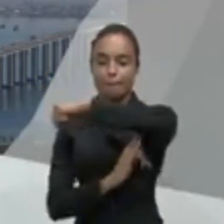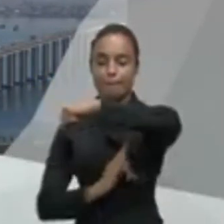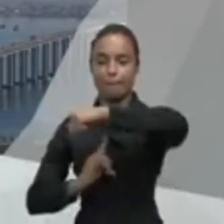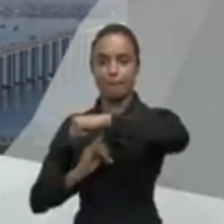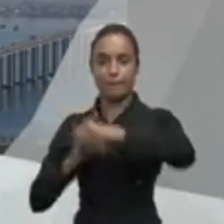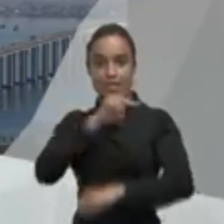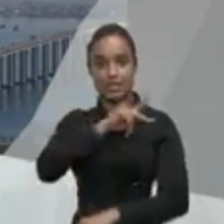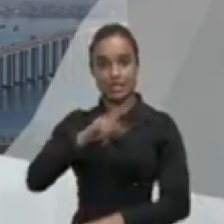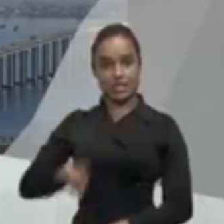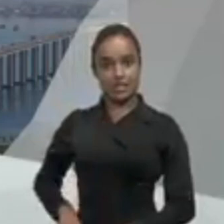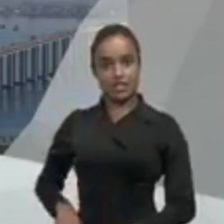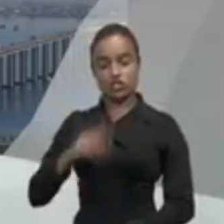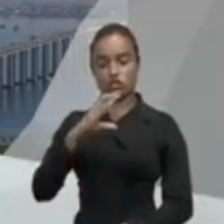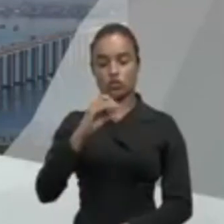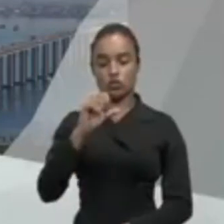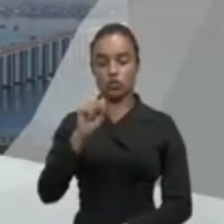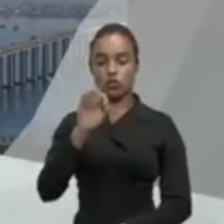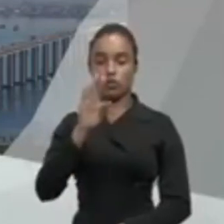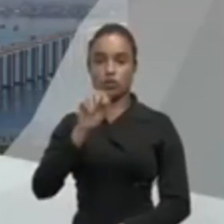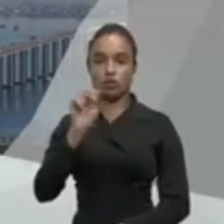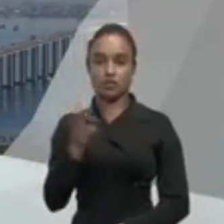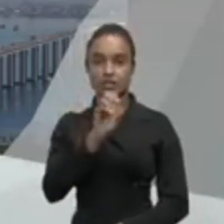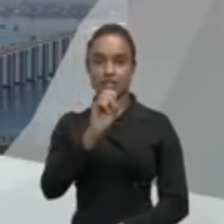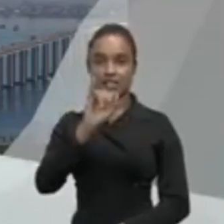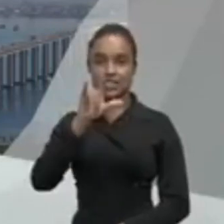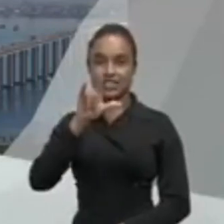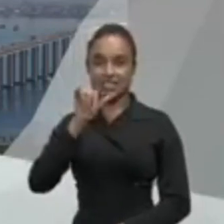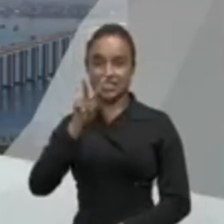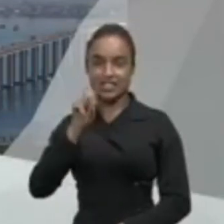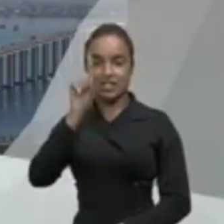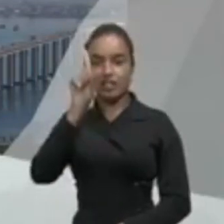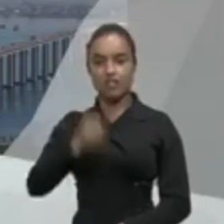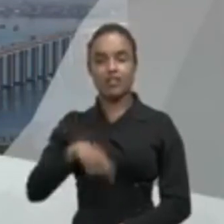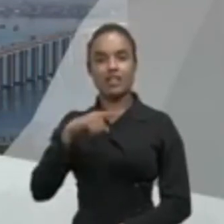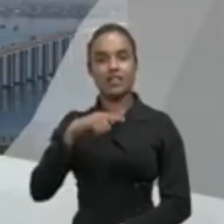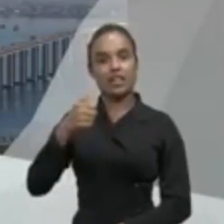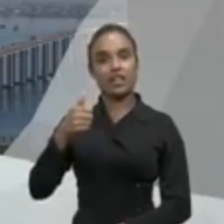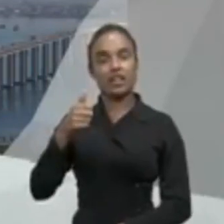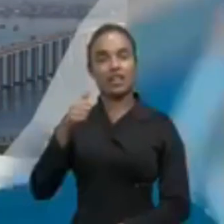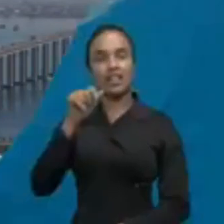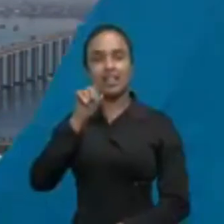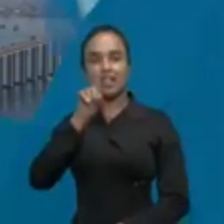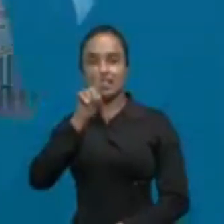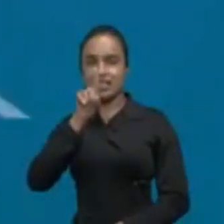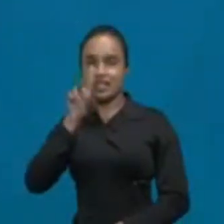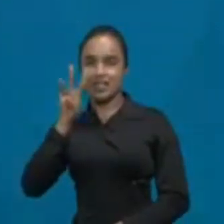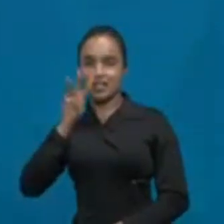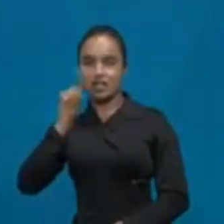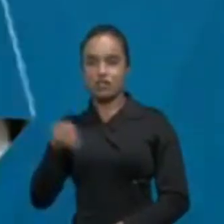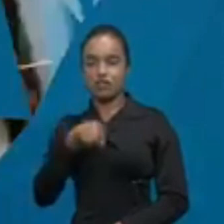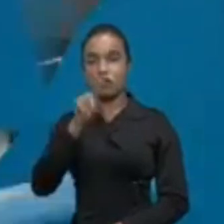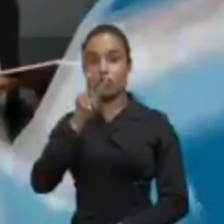Costa e Silva, a ponte Rio-Niterói, com seus 13,29 quilômetros.